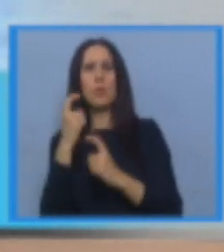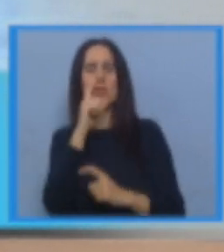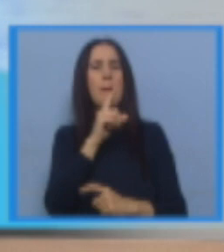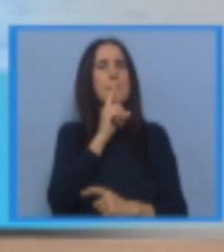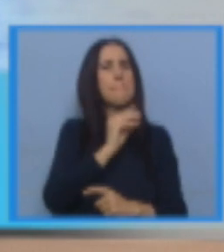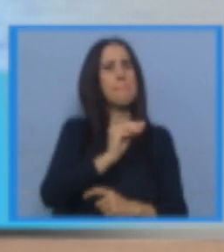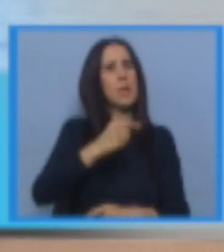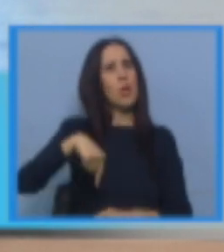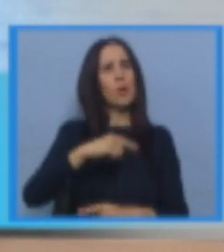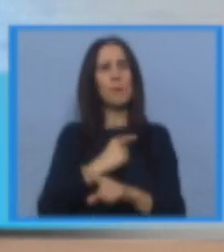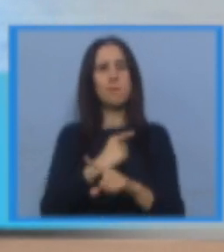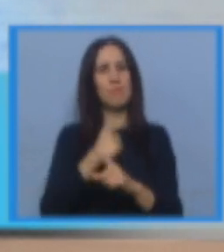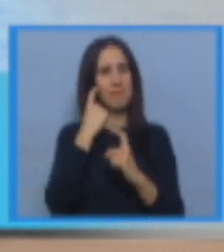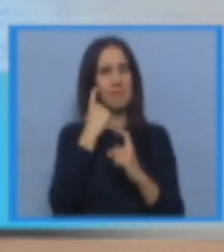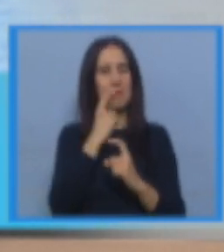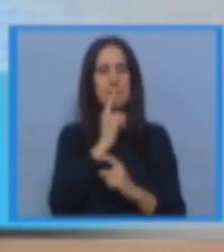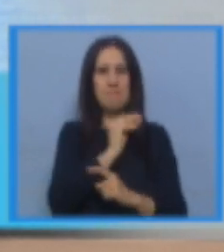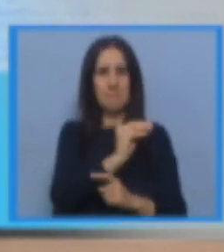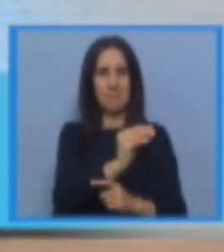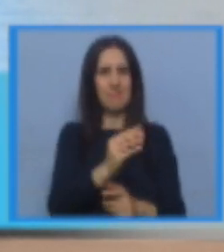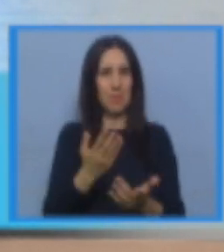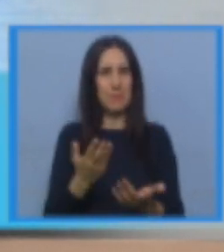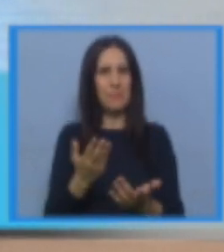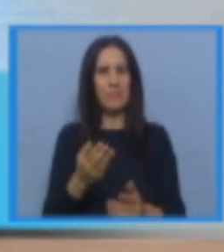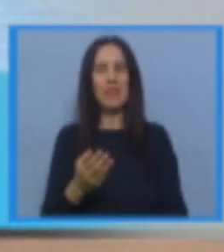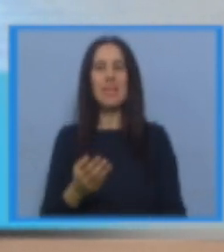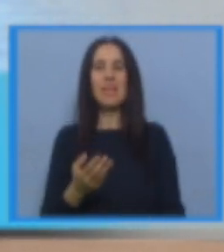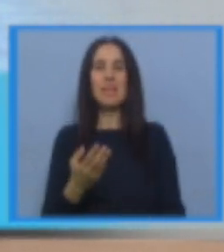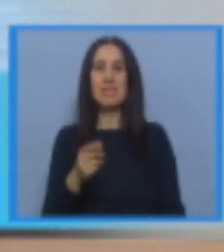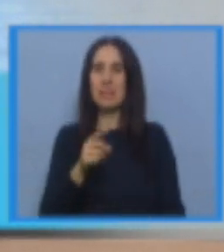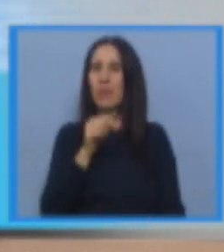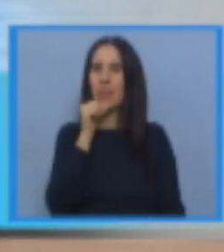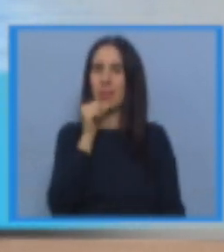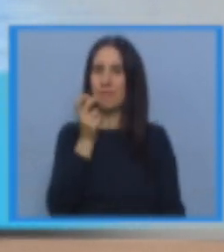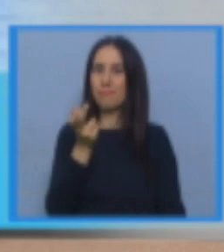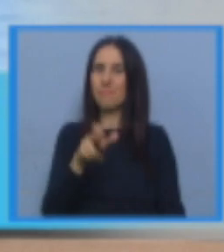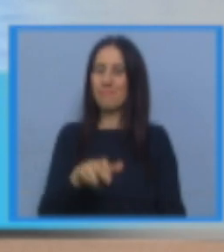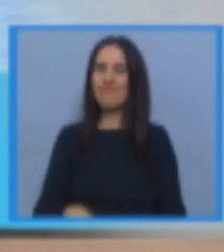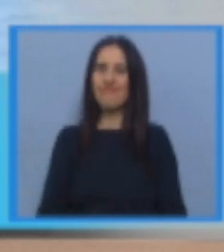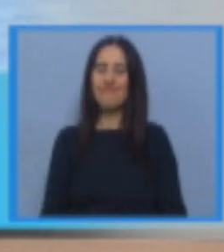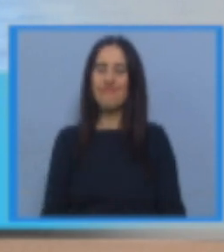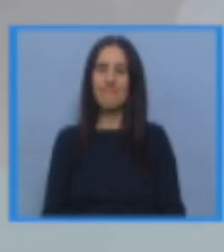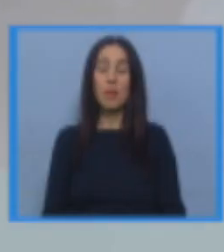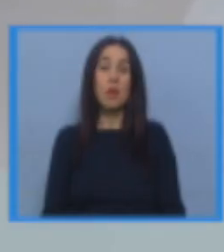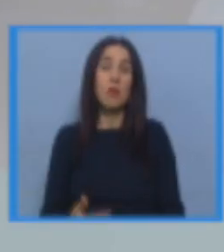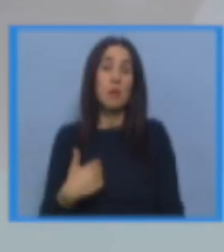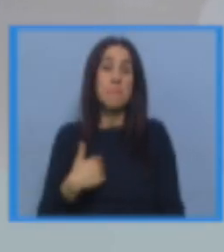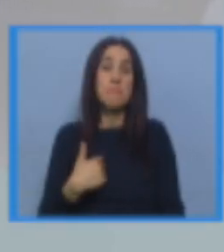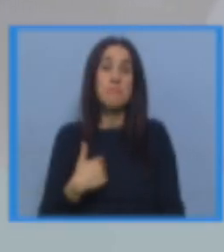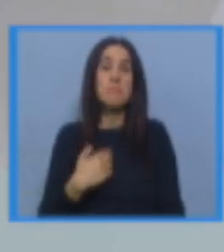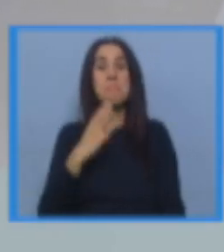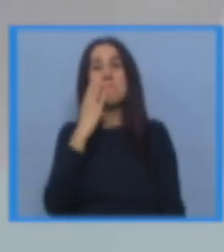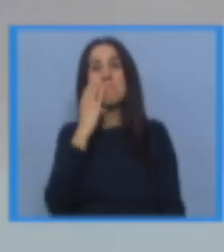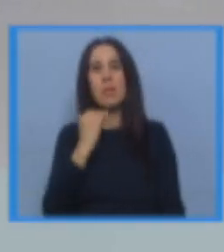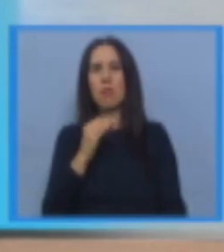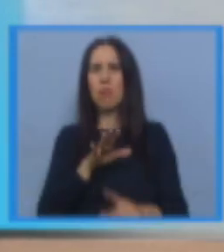calada, temos tendência a estarmos calados, não é? Portanto, também há essa dimensão. Parece-me que é um